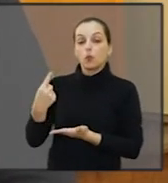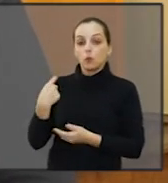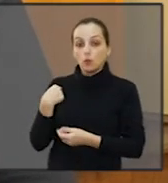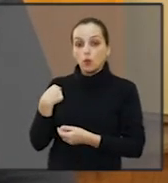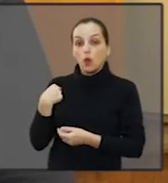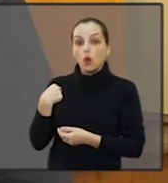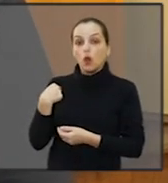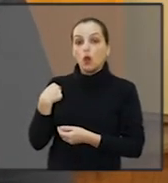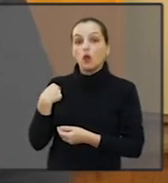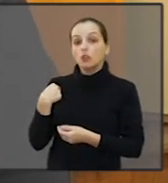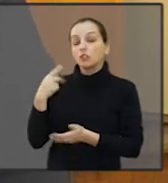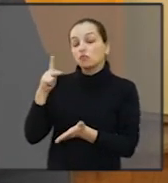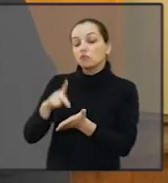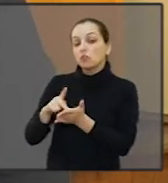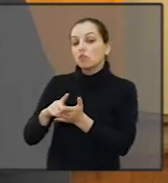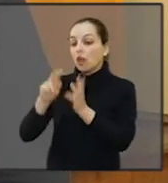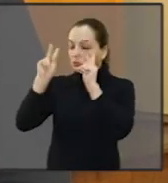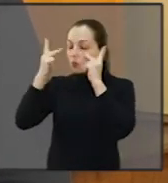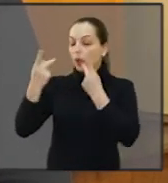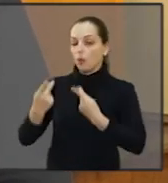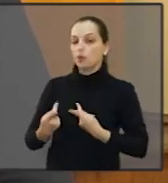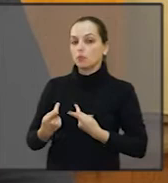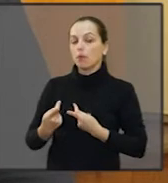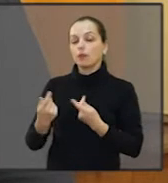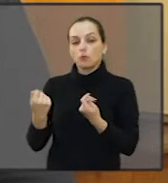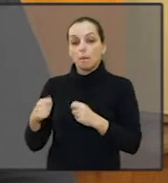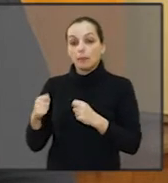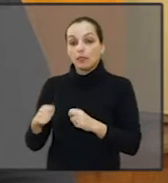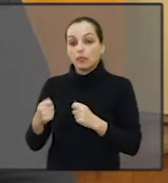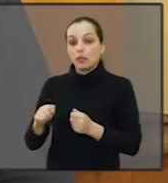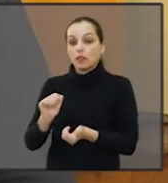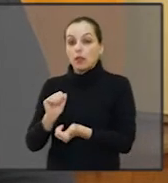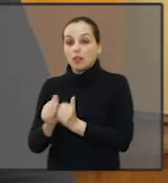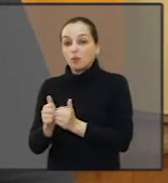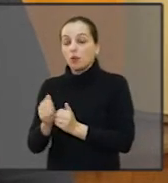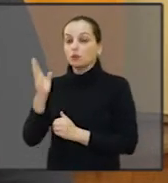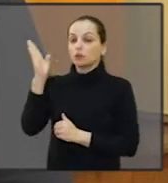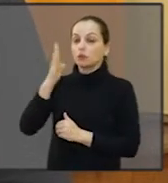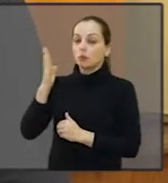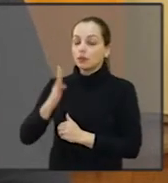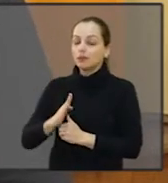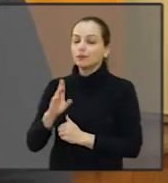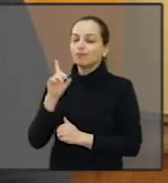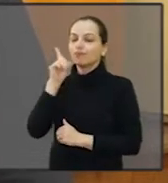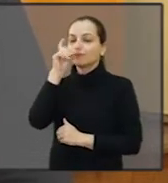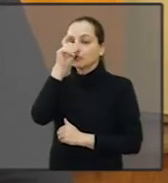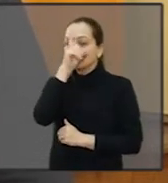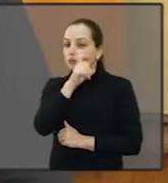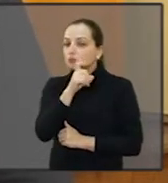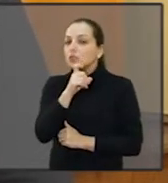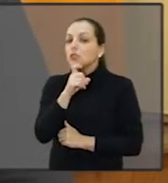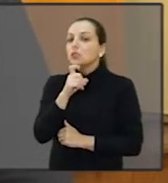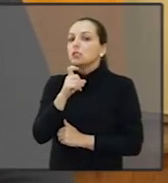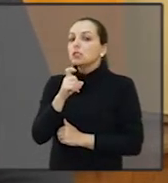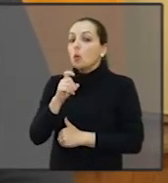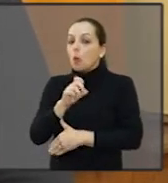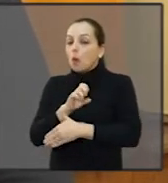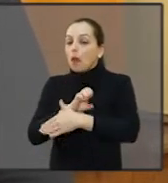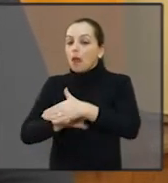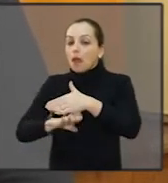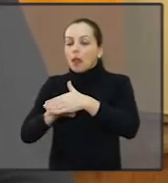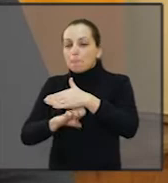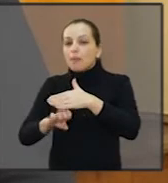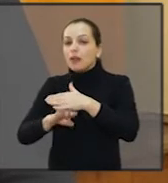gente tem... digna de honra mesmo, porque a gente sabe que o esporte no Brasil é difícil,